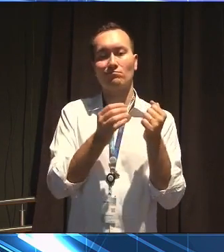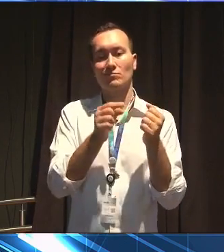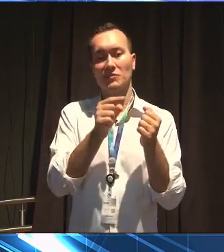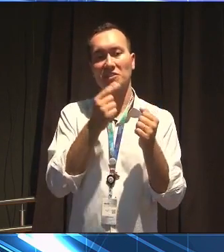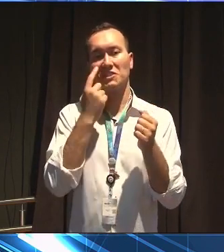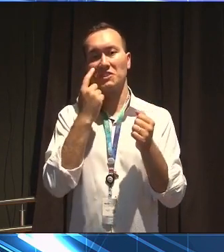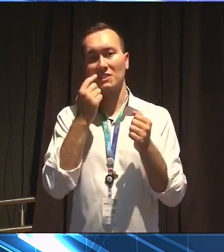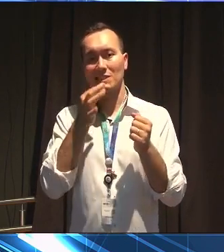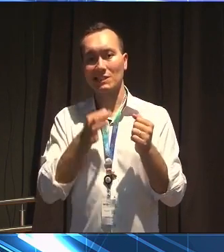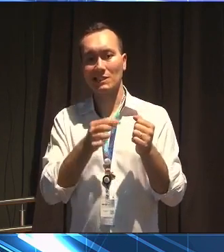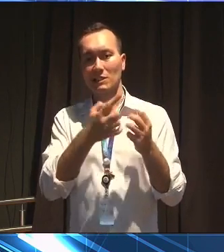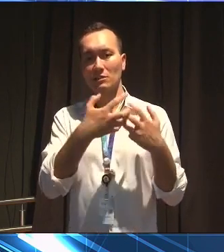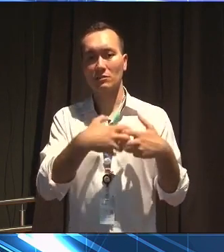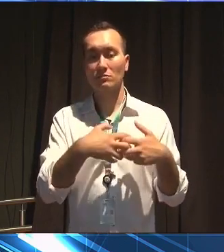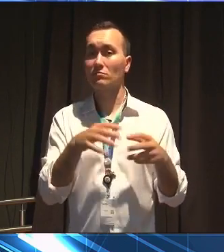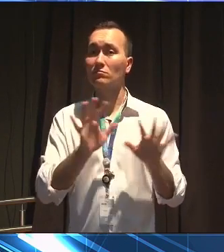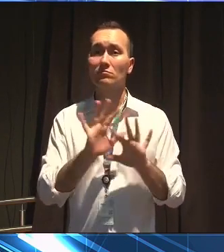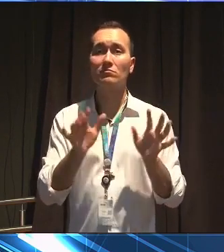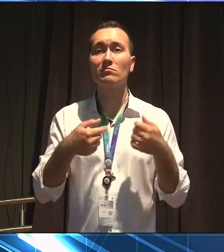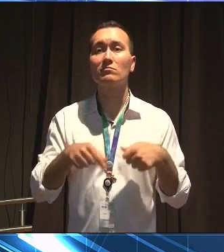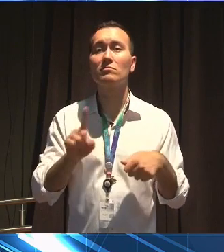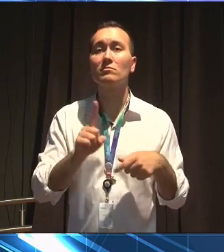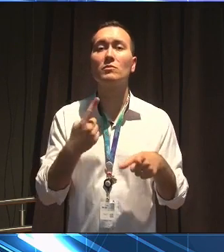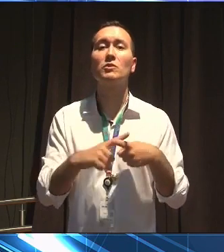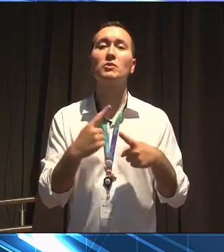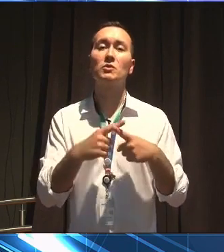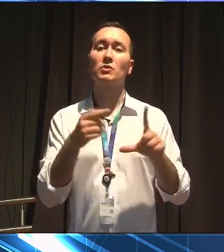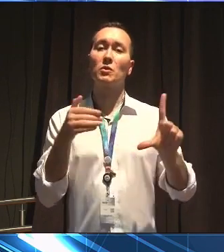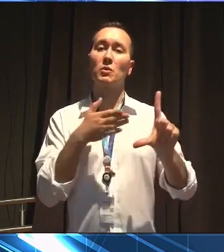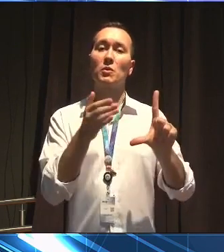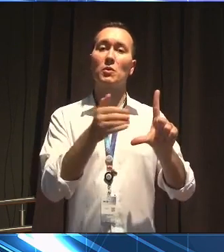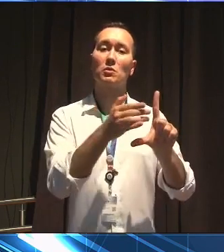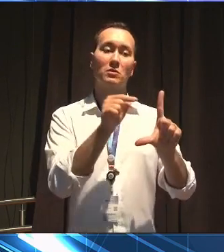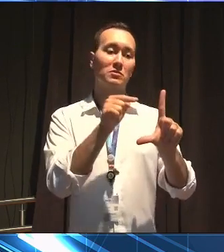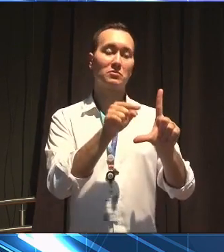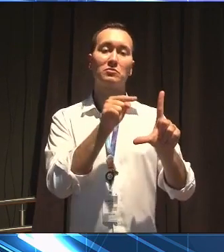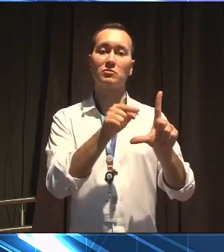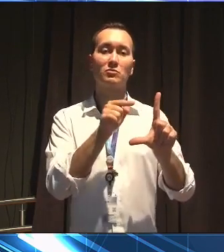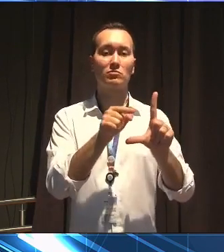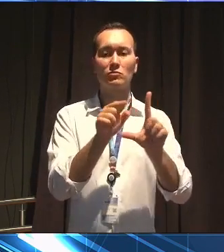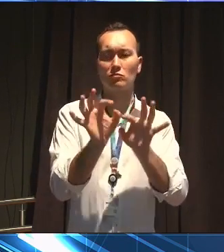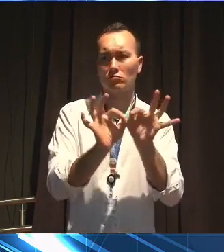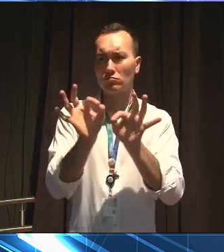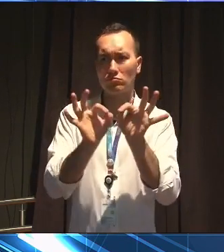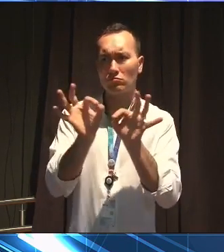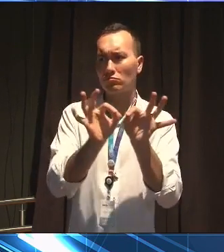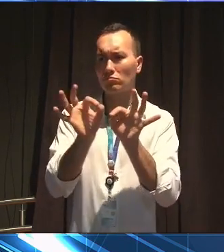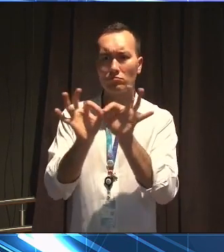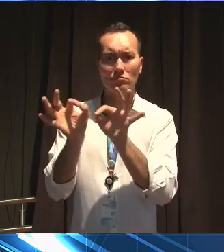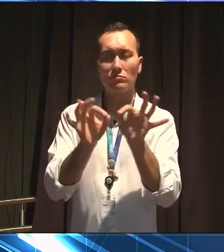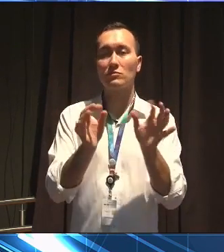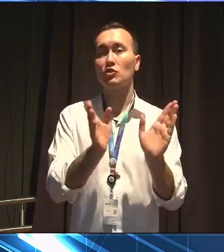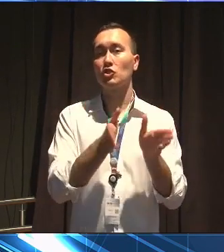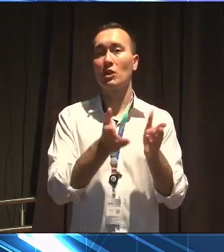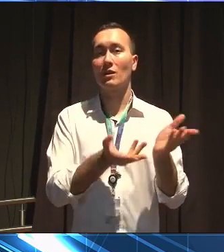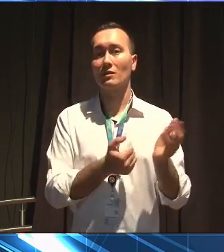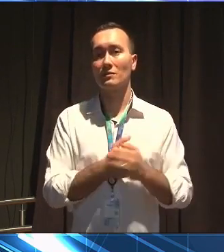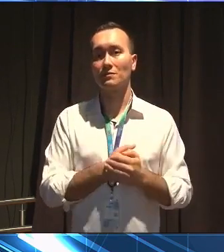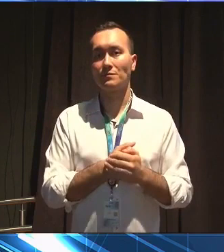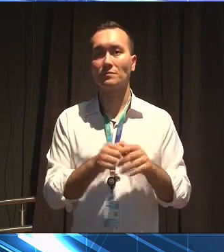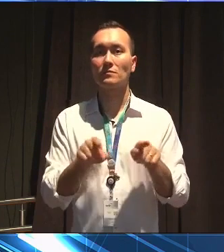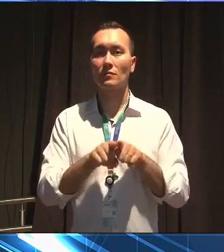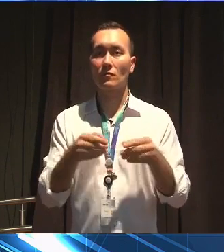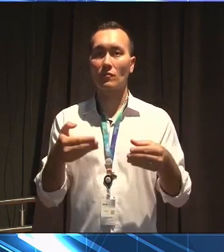resolveu. E aí o cookie, ele é perfeito, porque você bateu um cookie lá no back-end, mandou para o